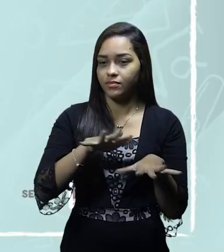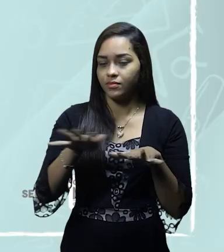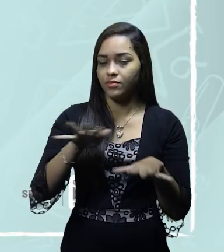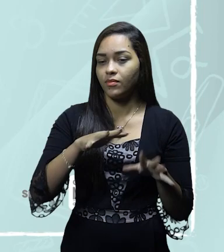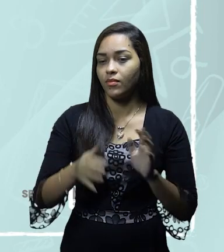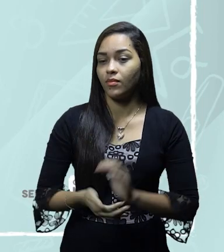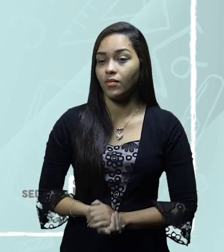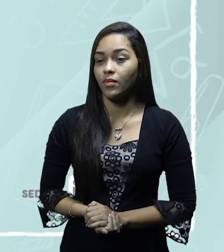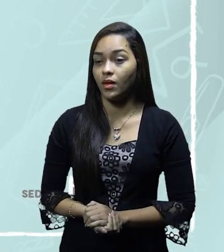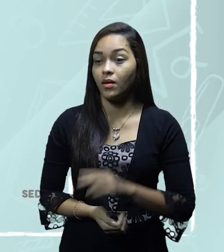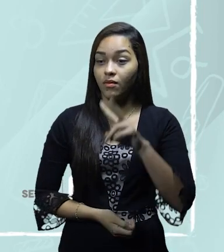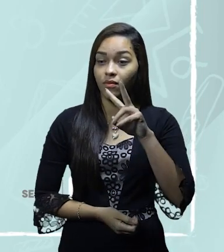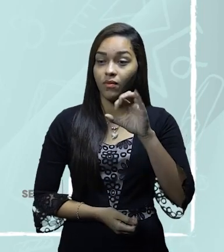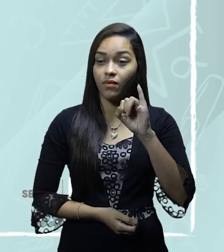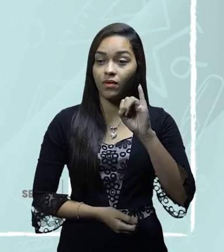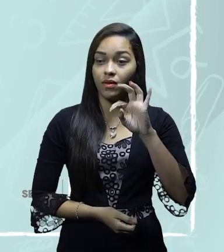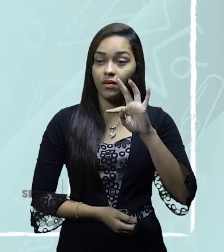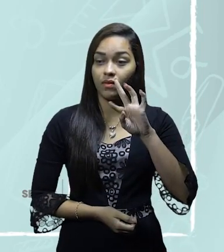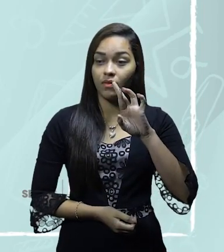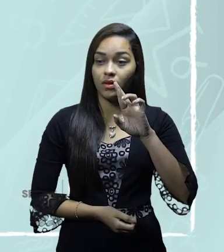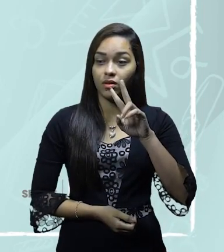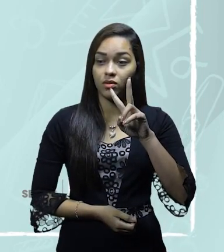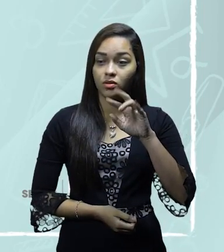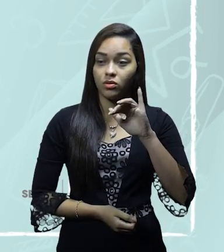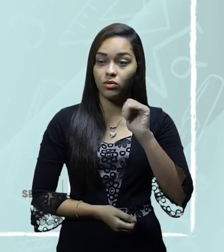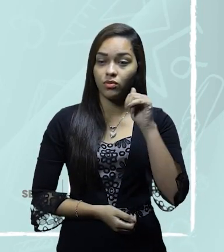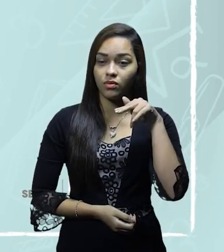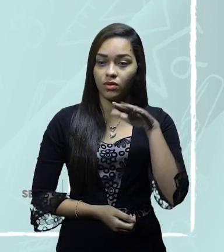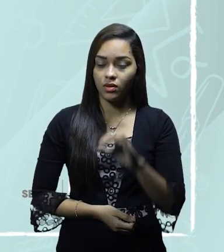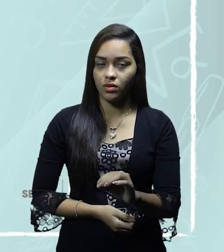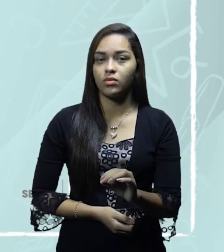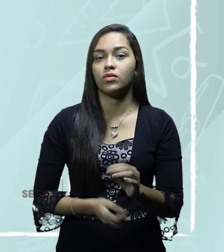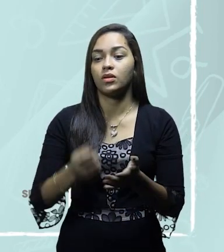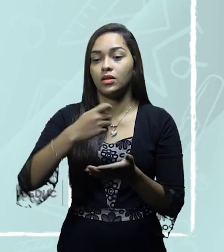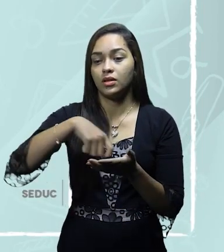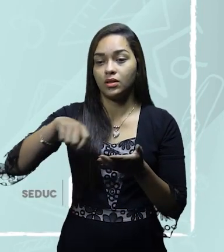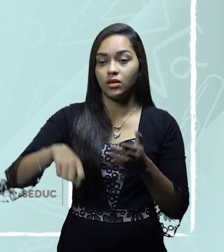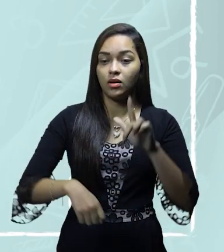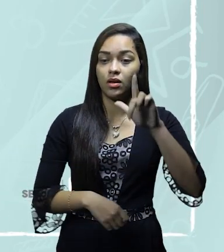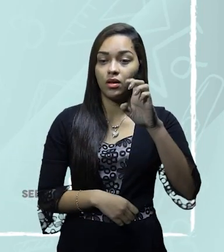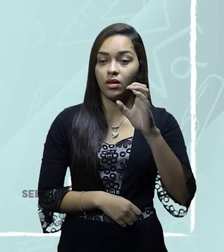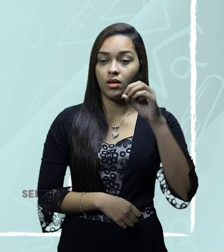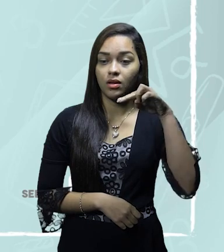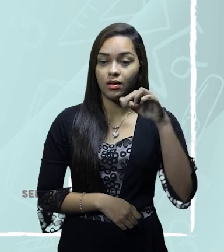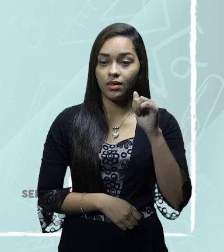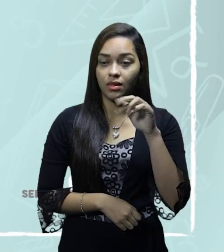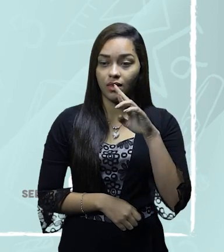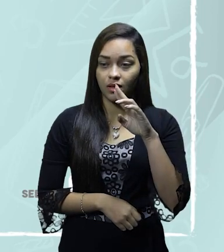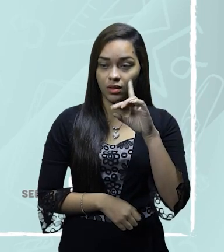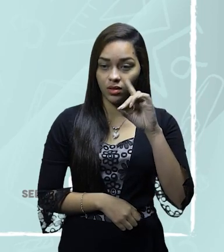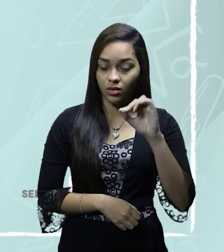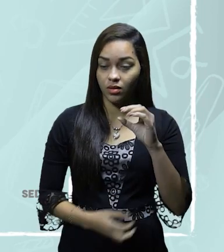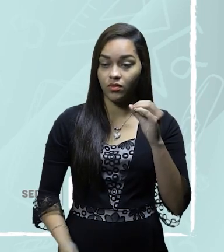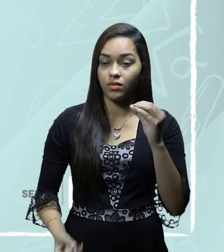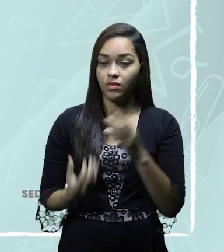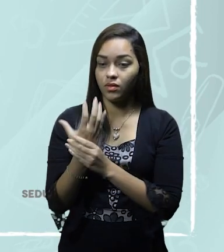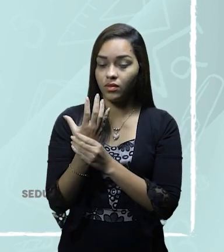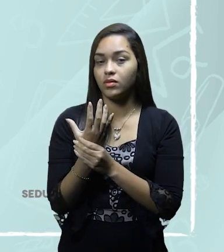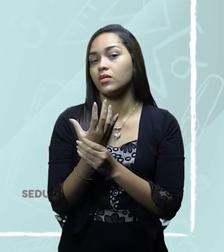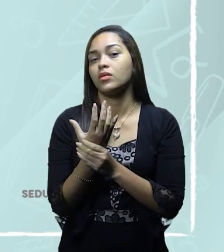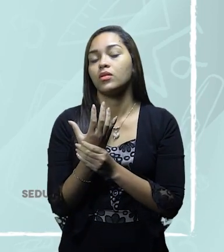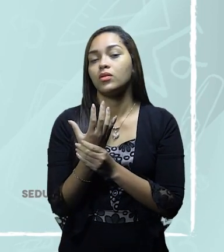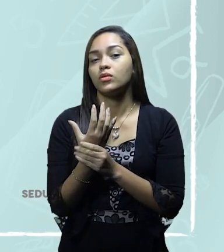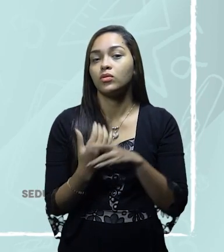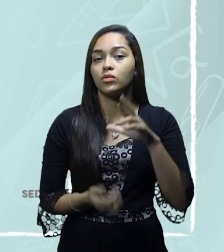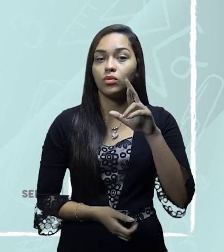movimento, tá? Esse homem aí é o homem vitruviano de Leonardo da Vinci e foi produzido durante